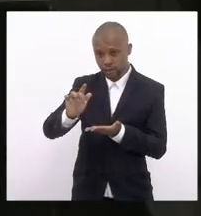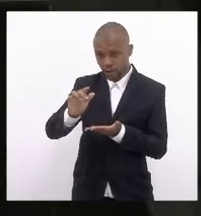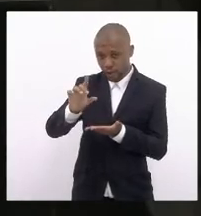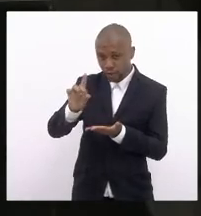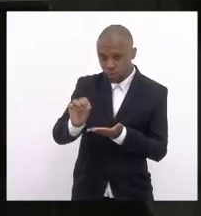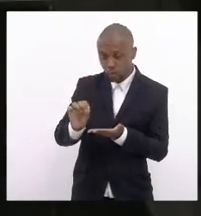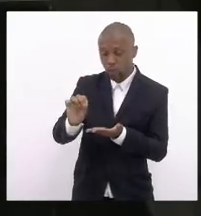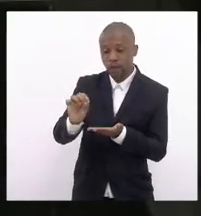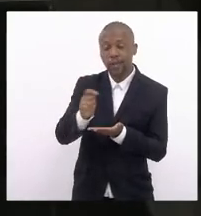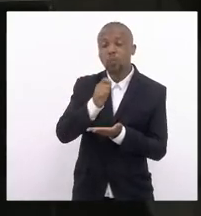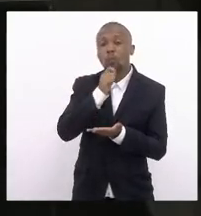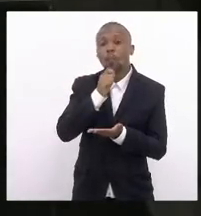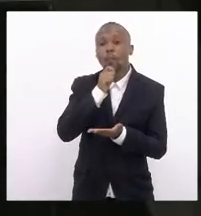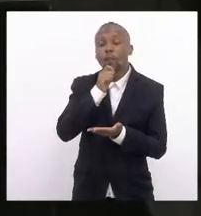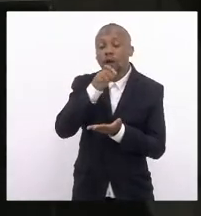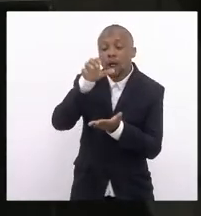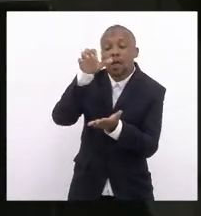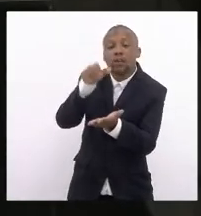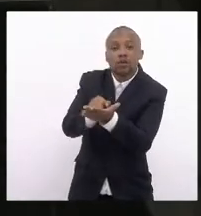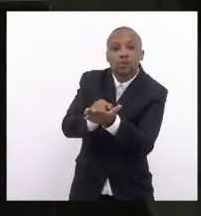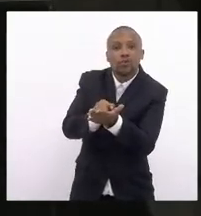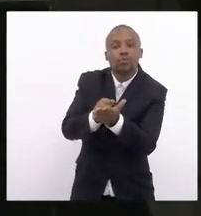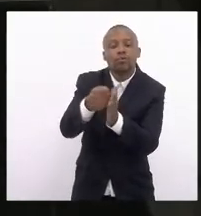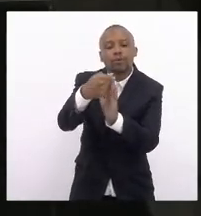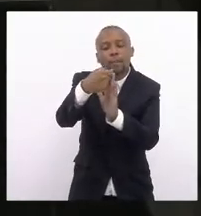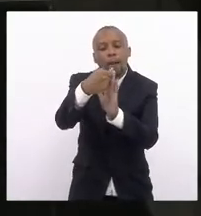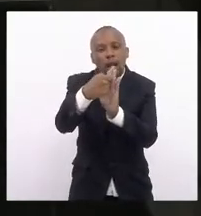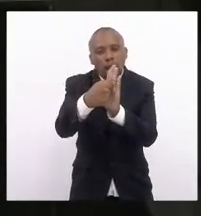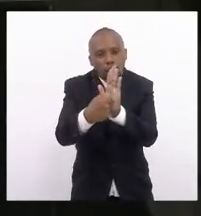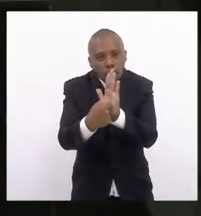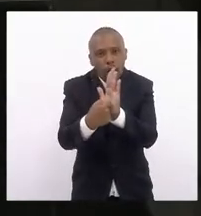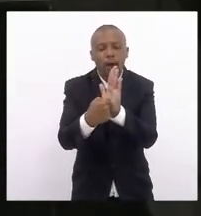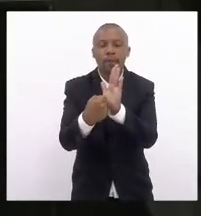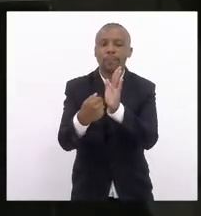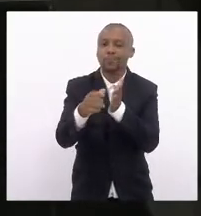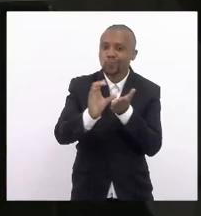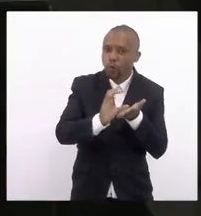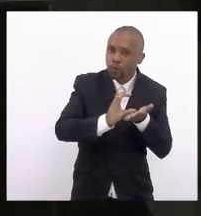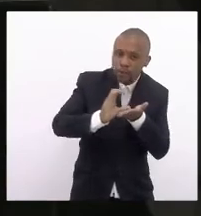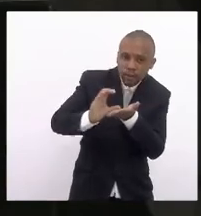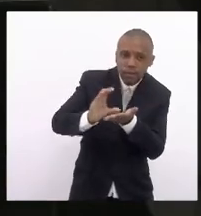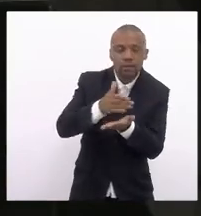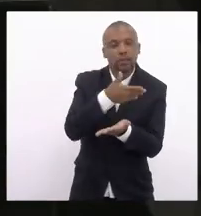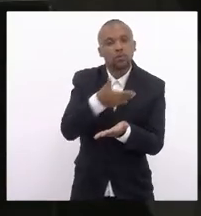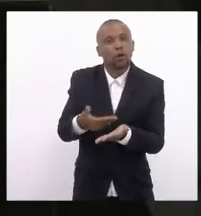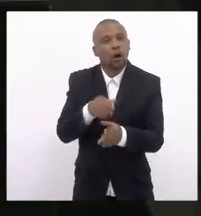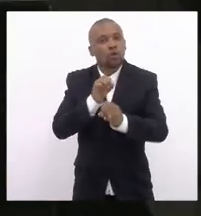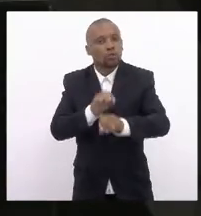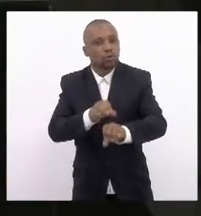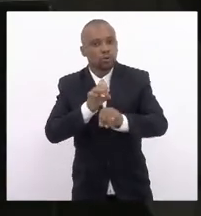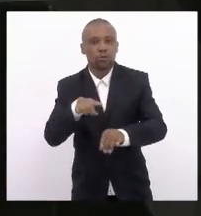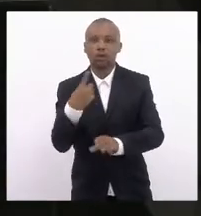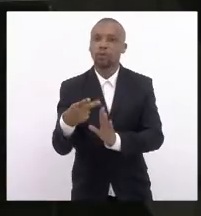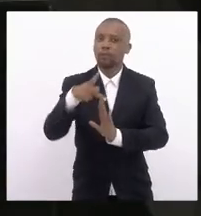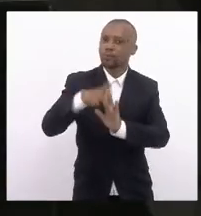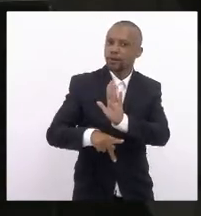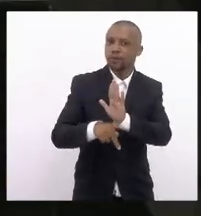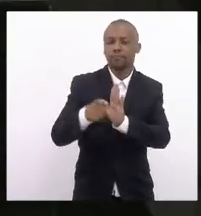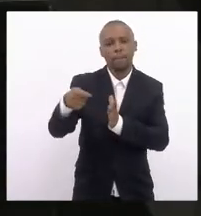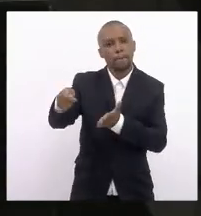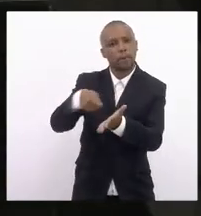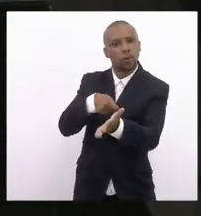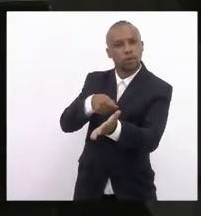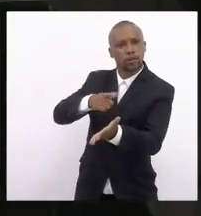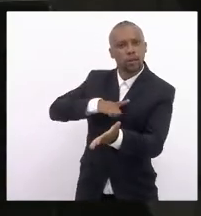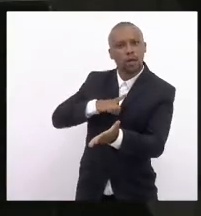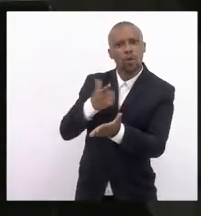manifestou, não há registro nas atas do Conselho Estadual de Educação, desde que o nosso projeto foi protocolado aqui, de um posicionamento